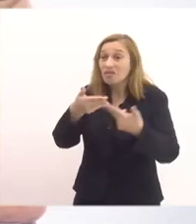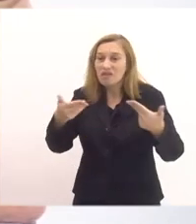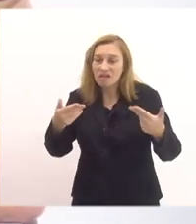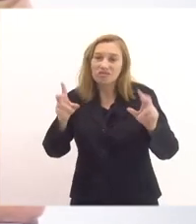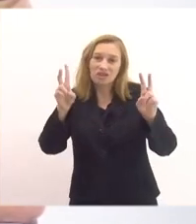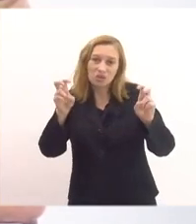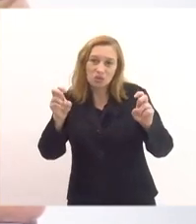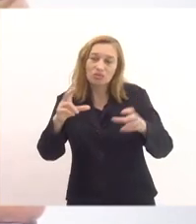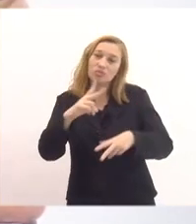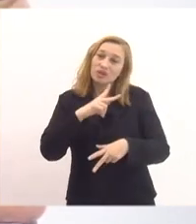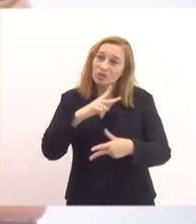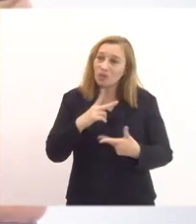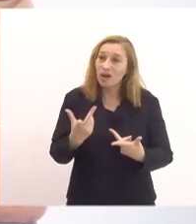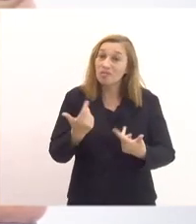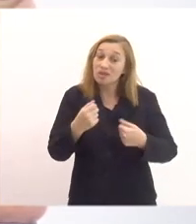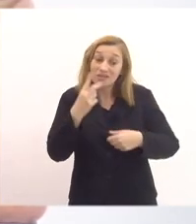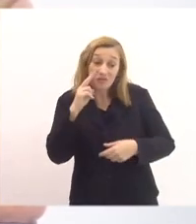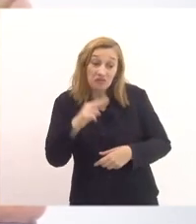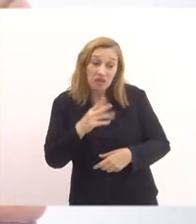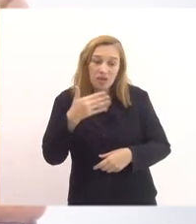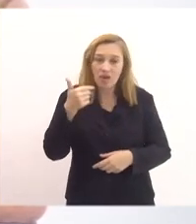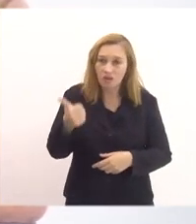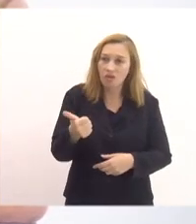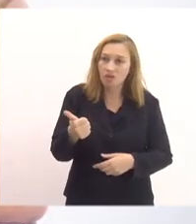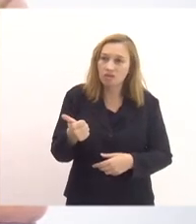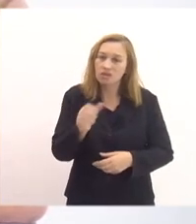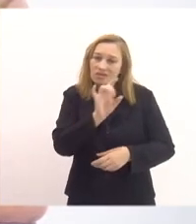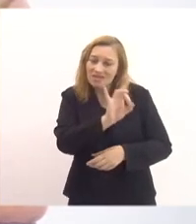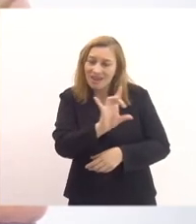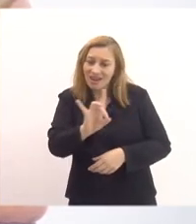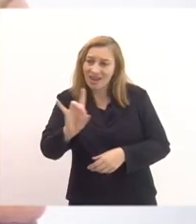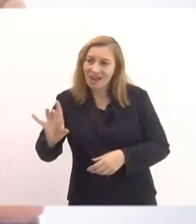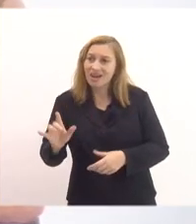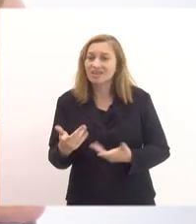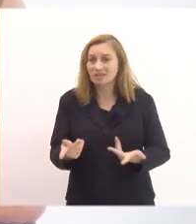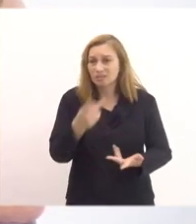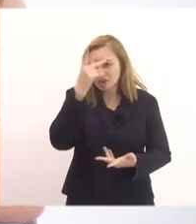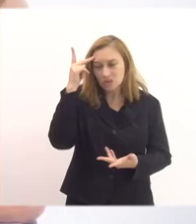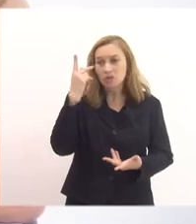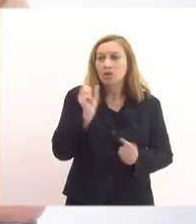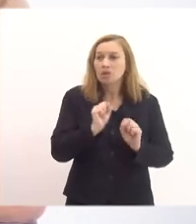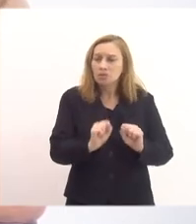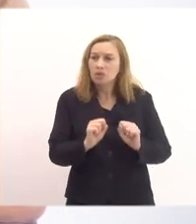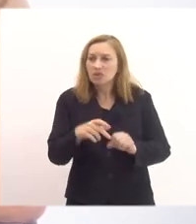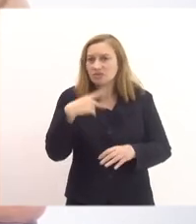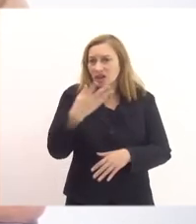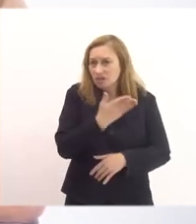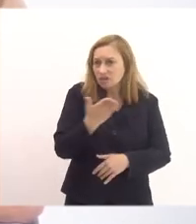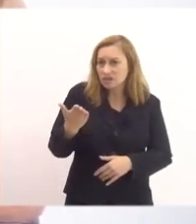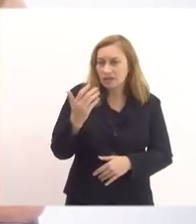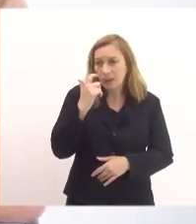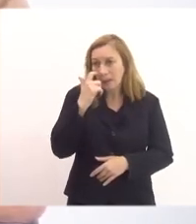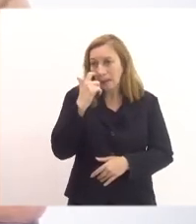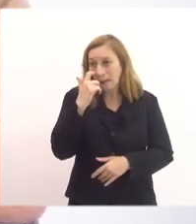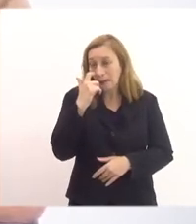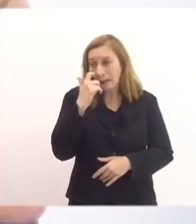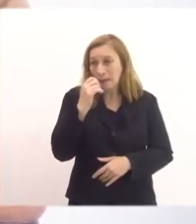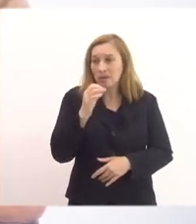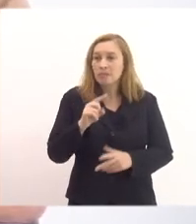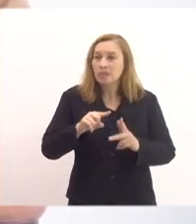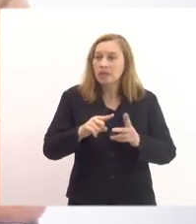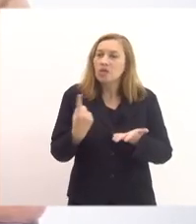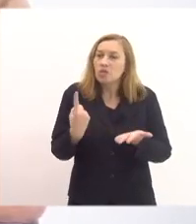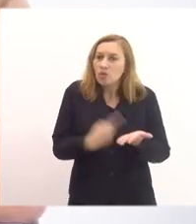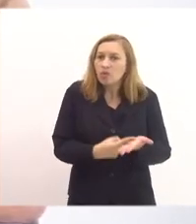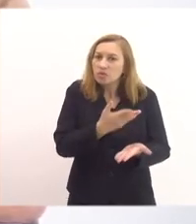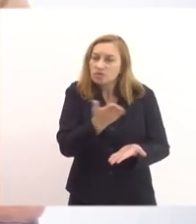casos. Então, a gente precisa dar uma olhada, em caso a caso. O que eu posso confirmar com vocês e acertar o compromisso